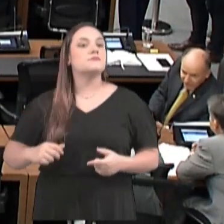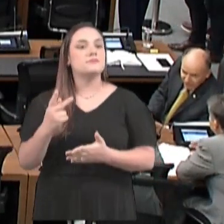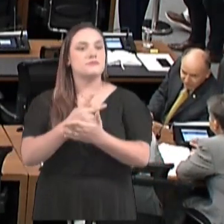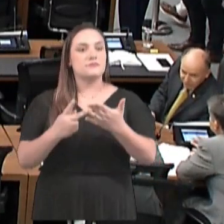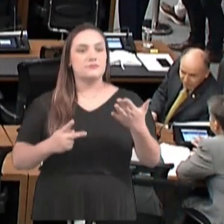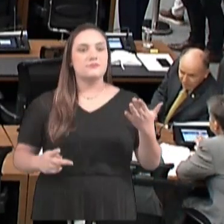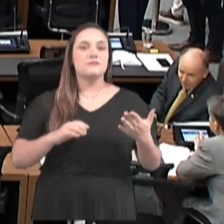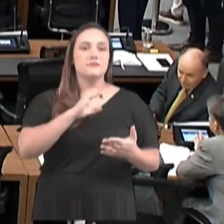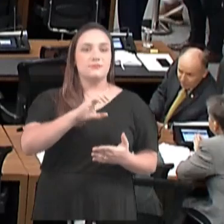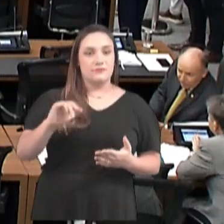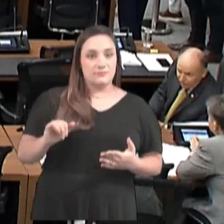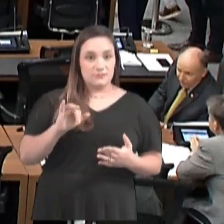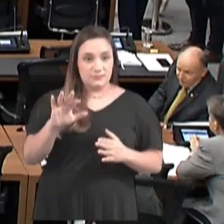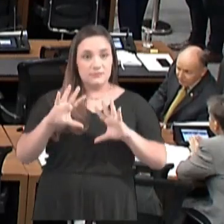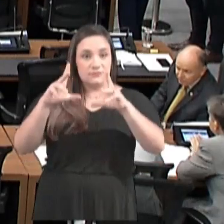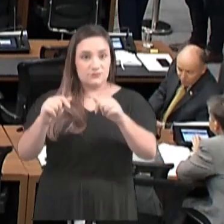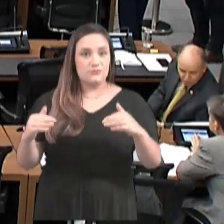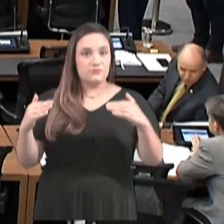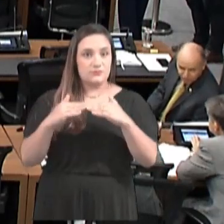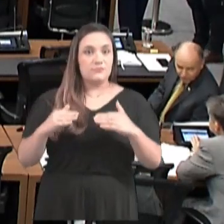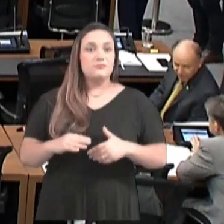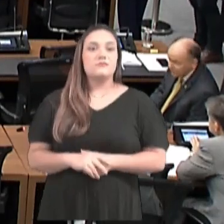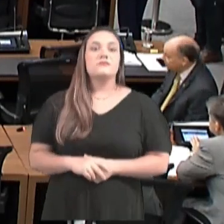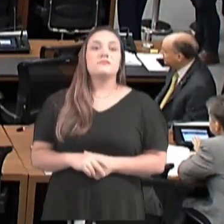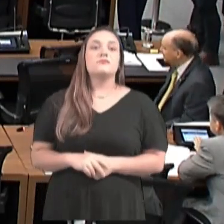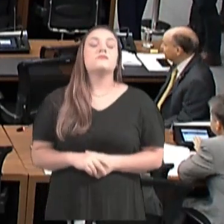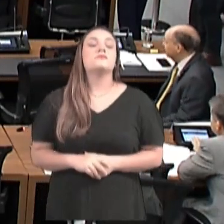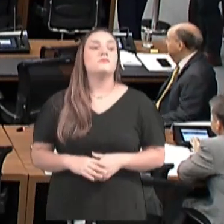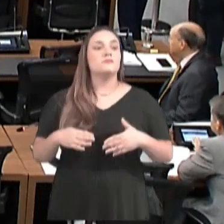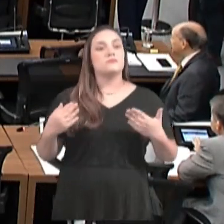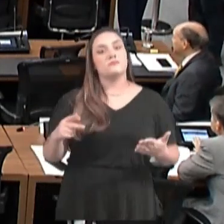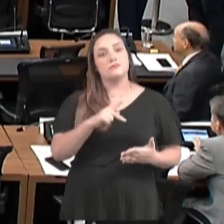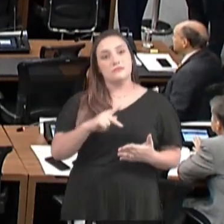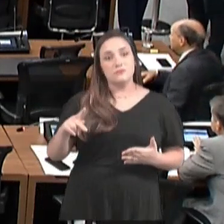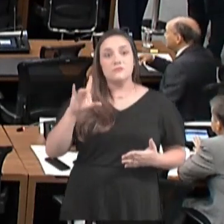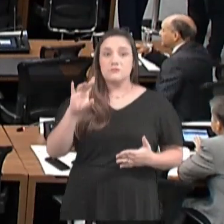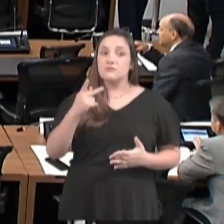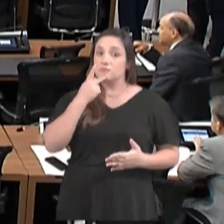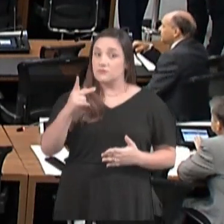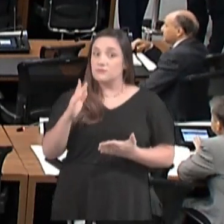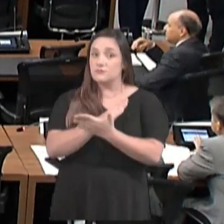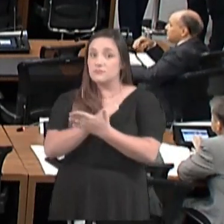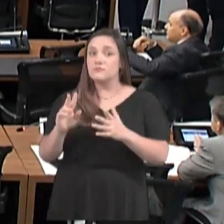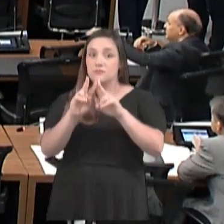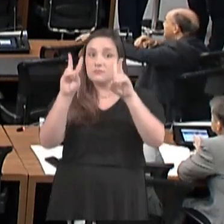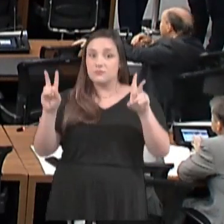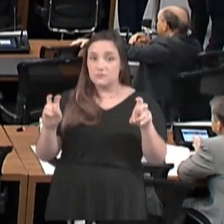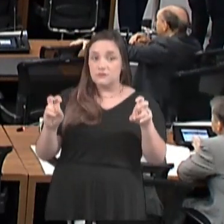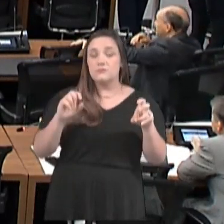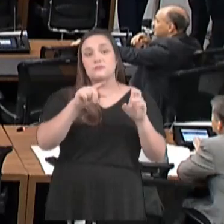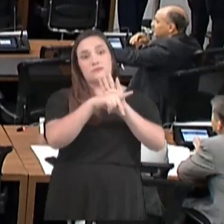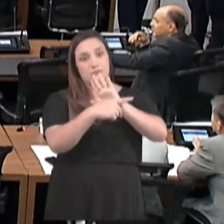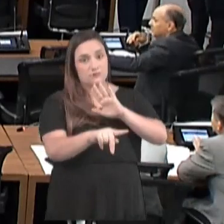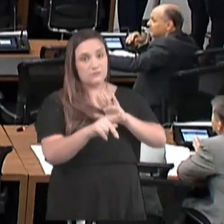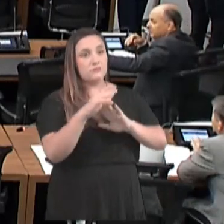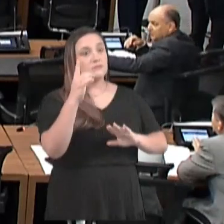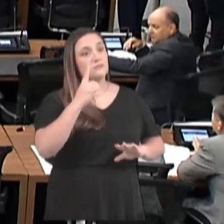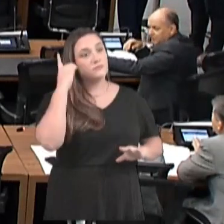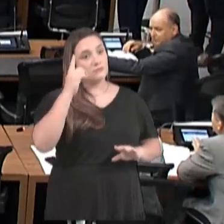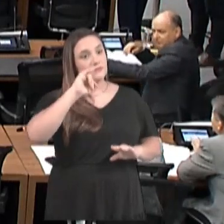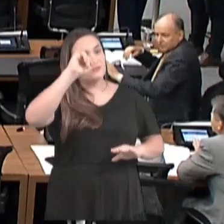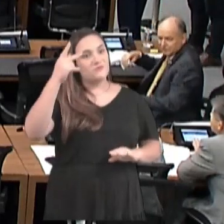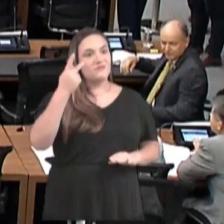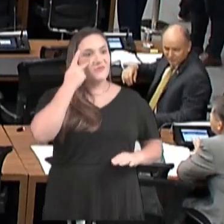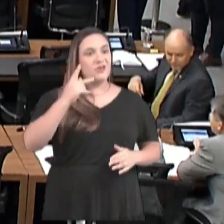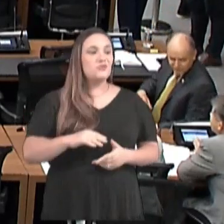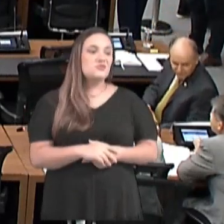parecer da CCJ unânime. Presidente, apenas para mencionar algumas questões colocadas na fala do nobre